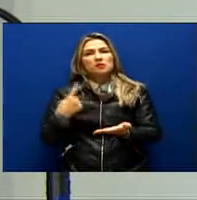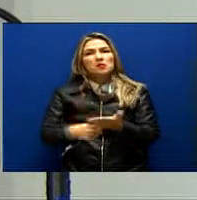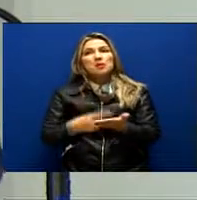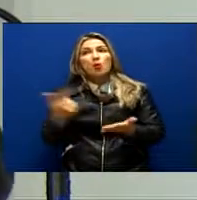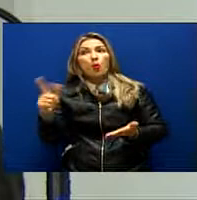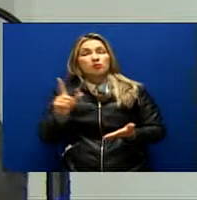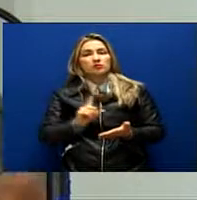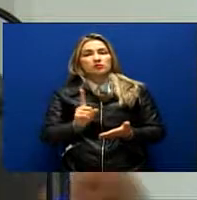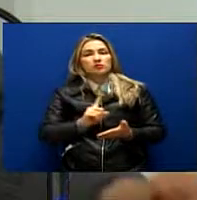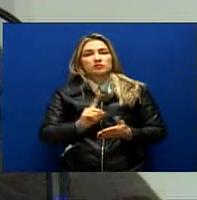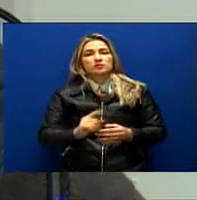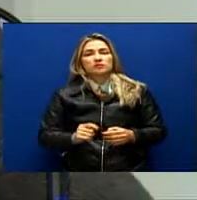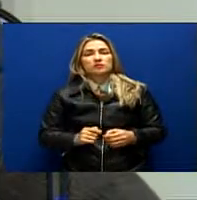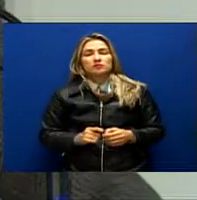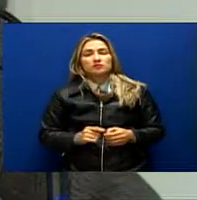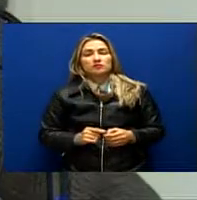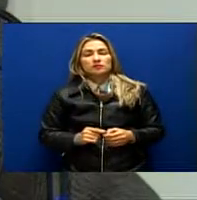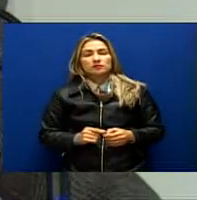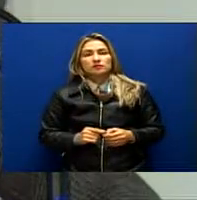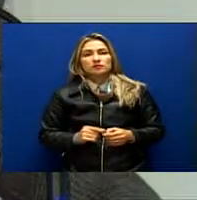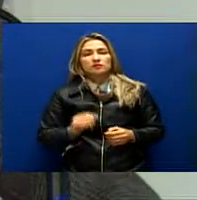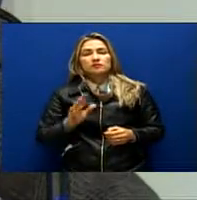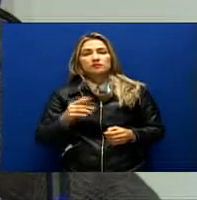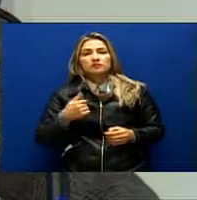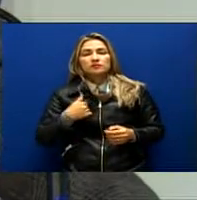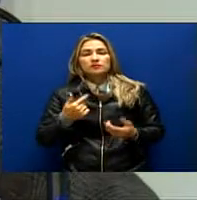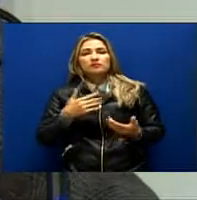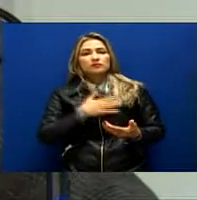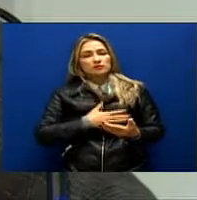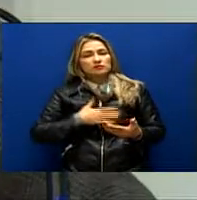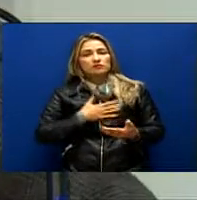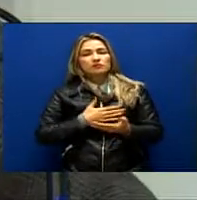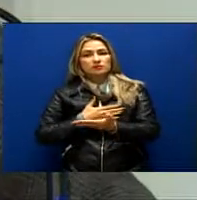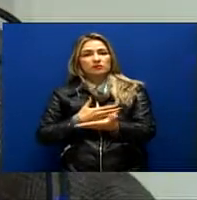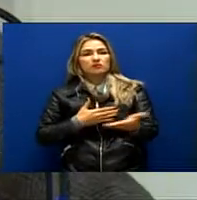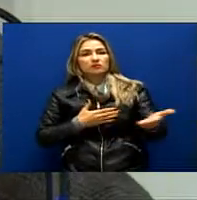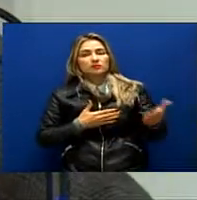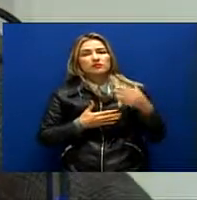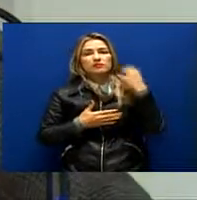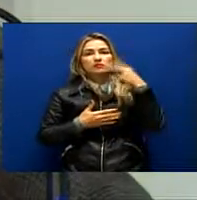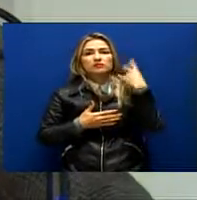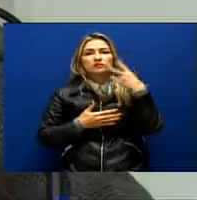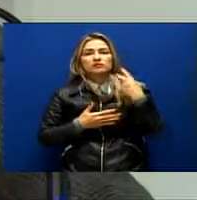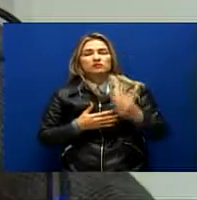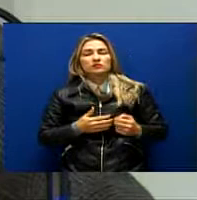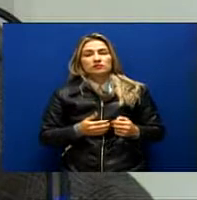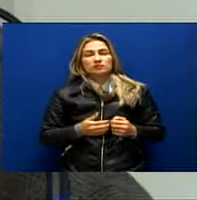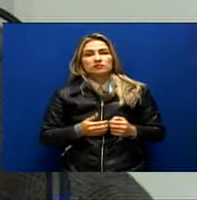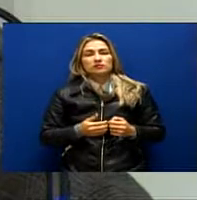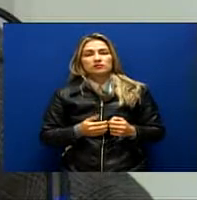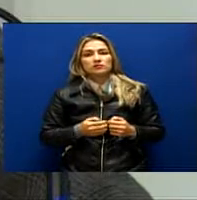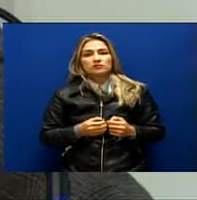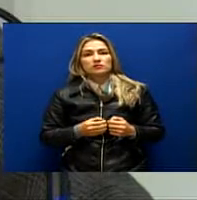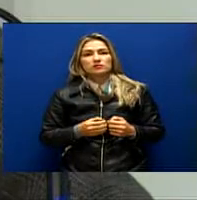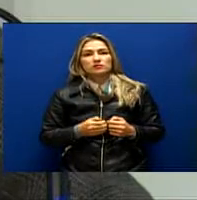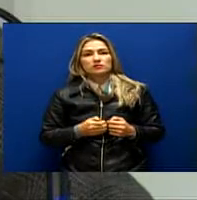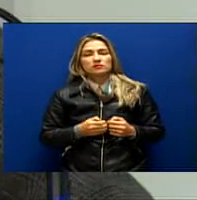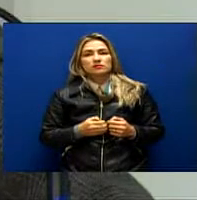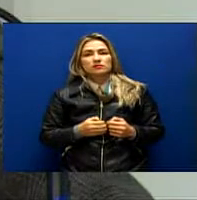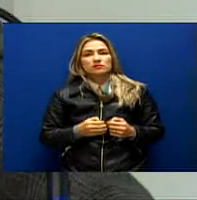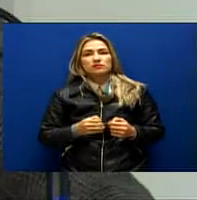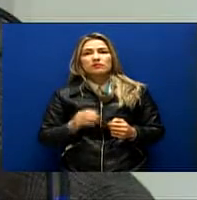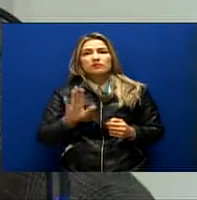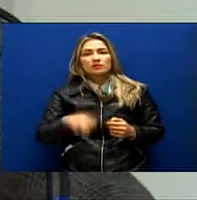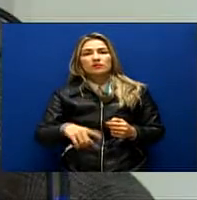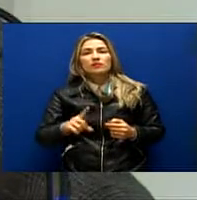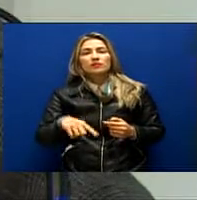meus colegas, a quem tenho maior apreço e consideração, mas à atitude que demonstraram em deixar o plenário